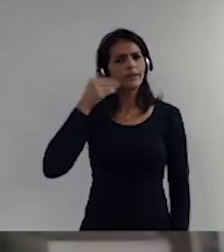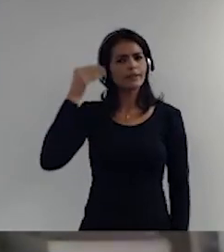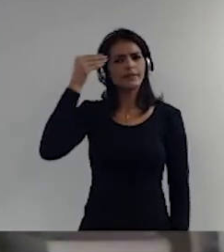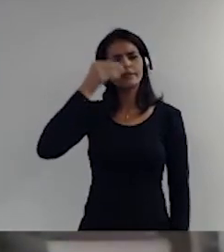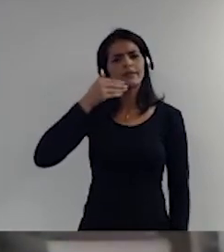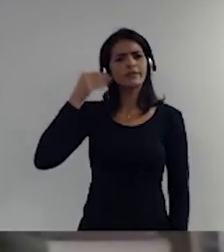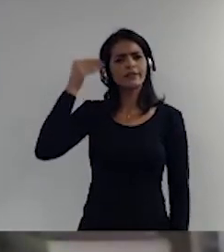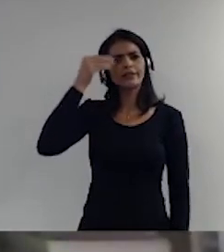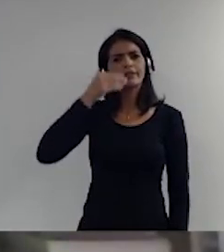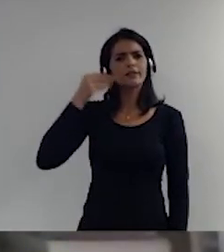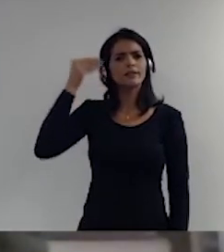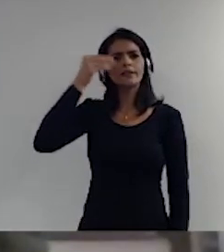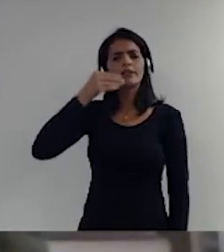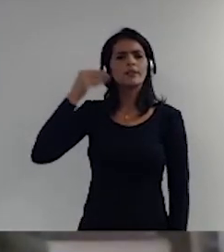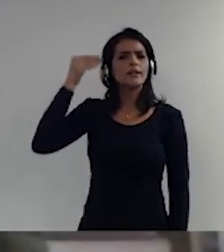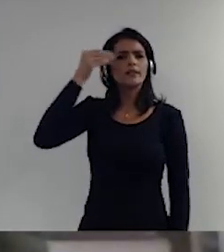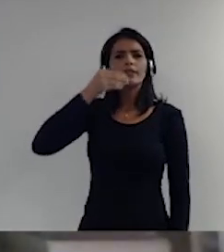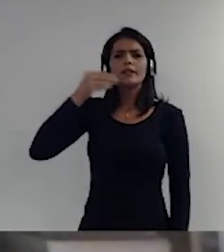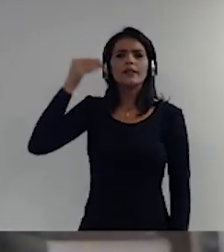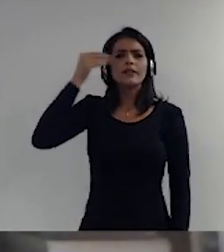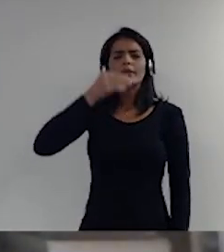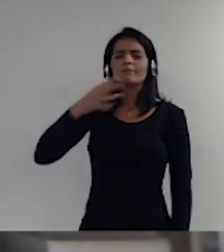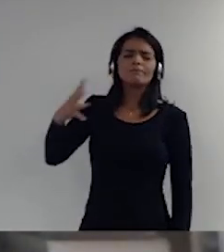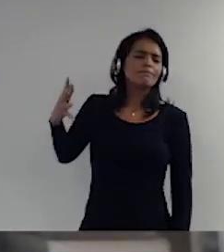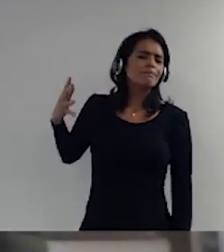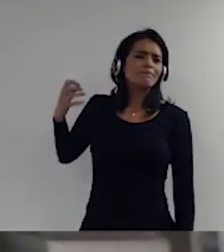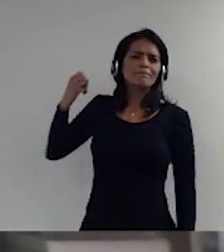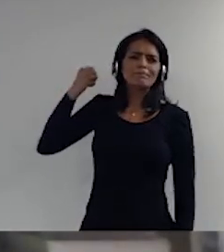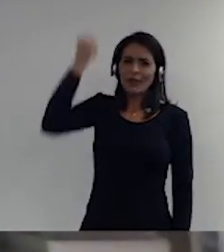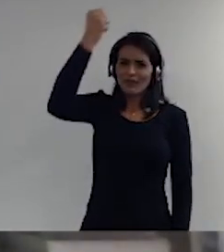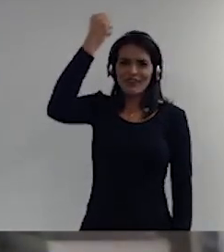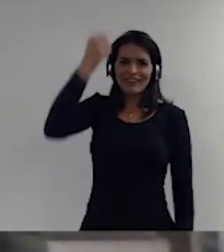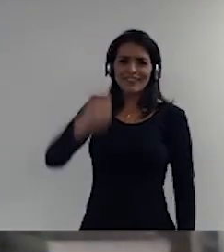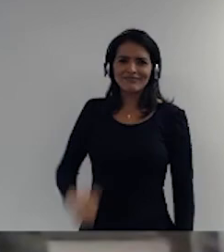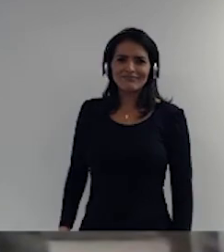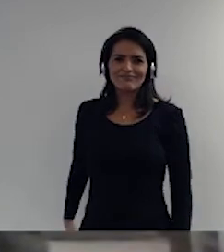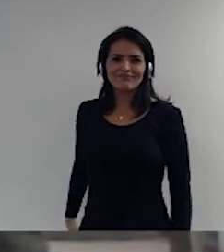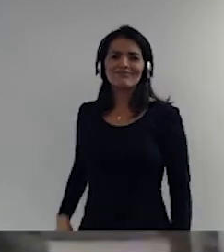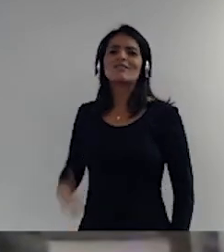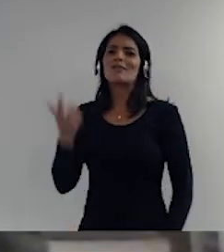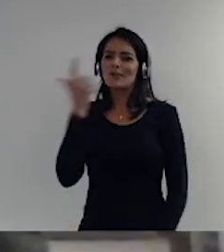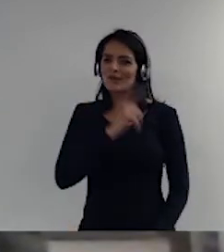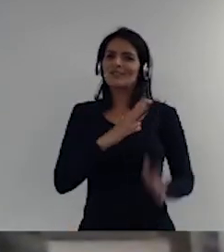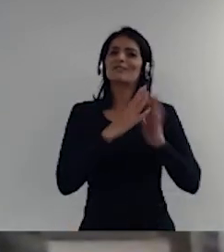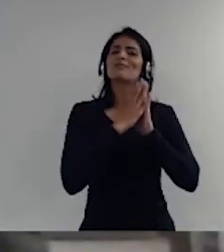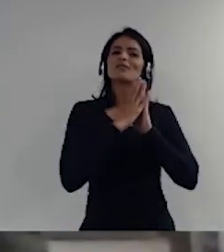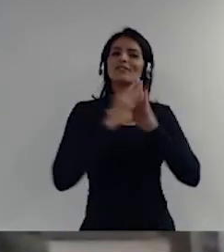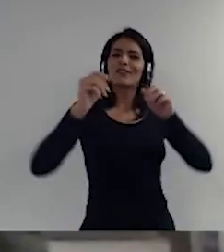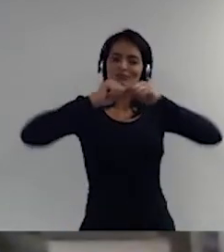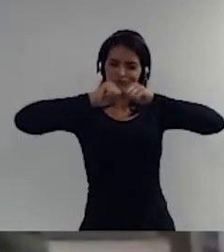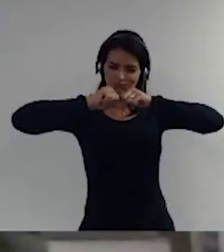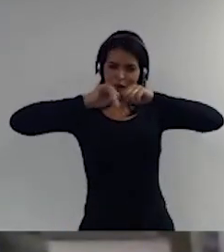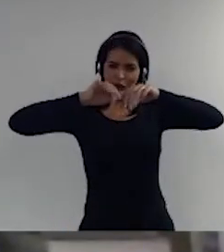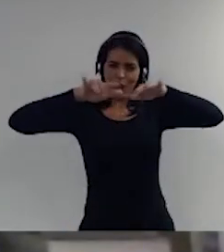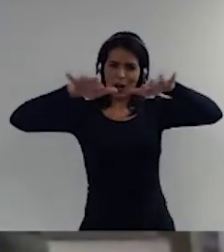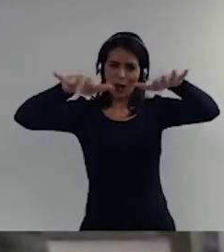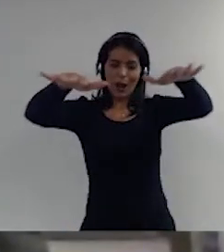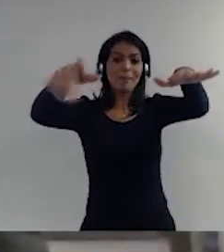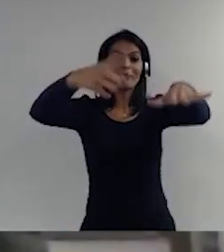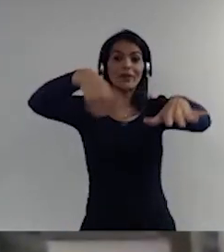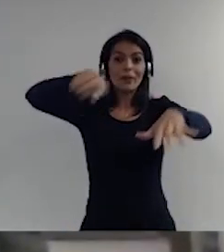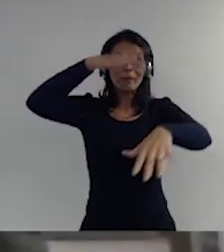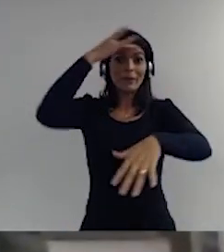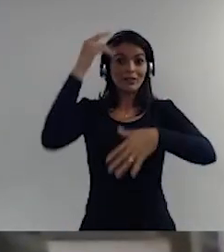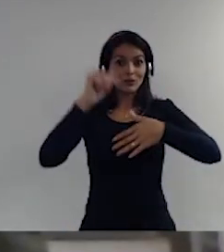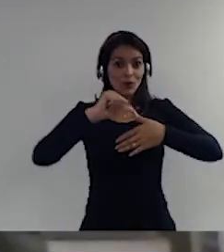experiência seja absolutamente vitoriosa em termos de concretizar um modelo que estava rondando muita gente, que na